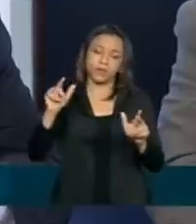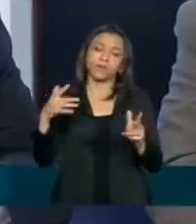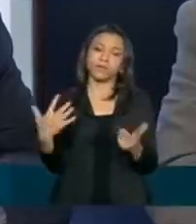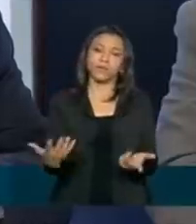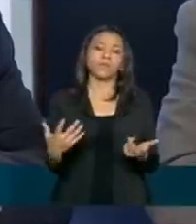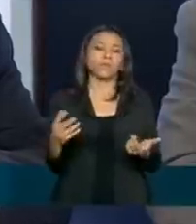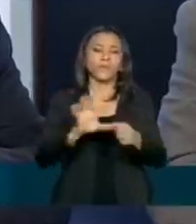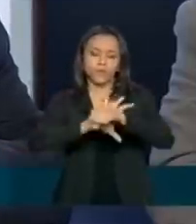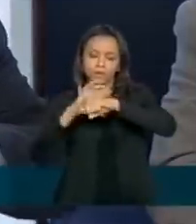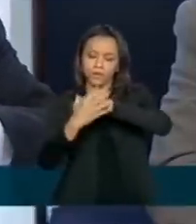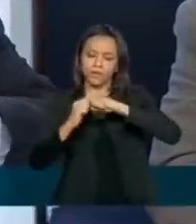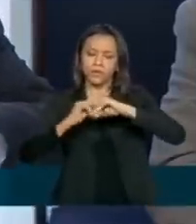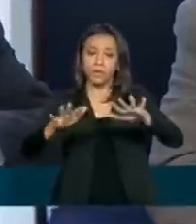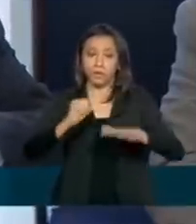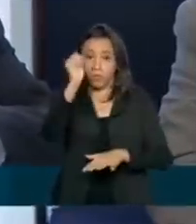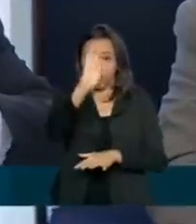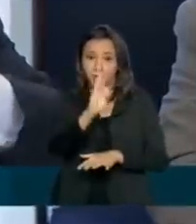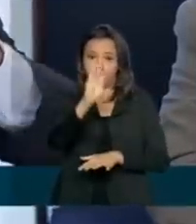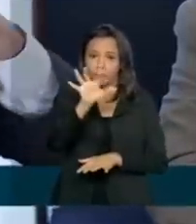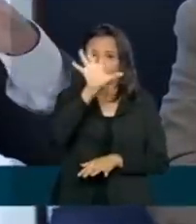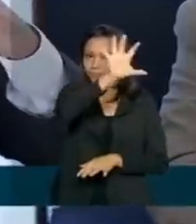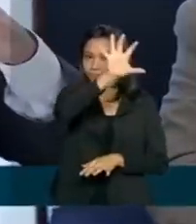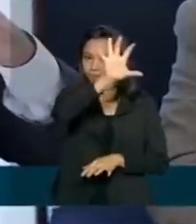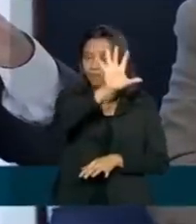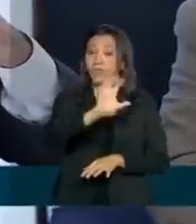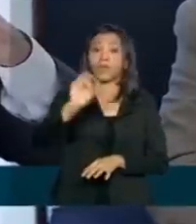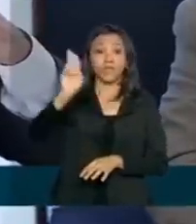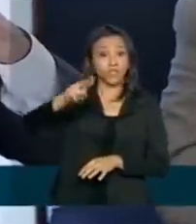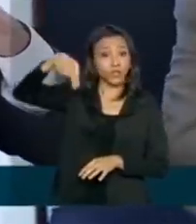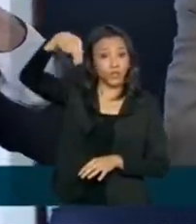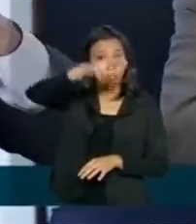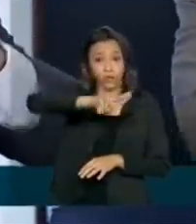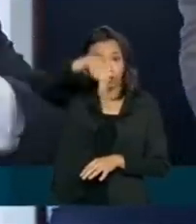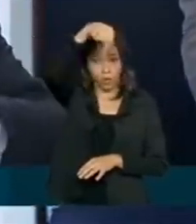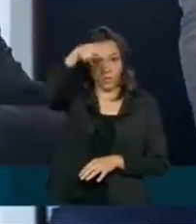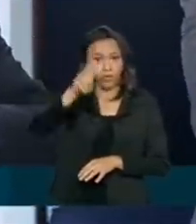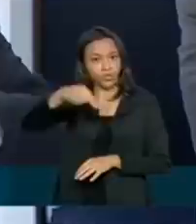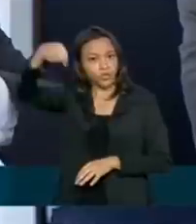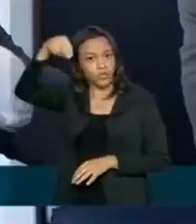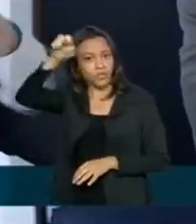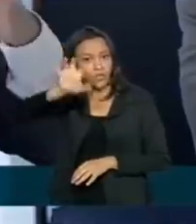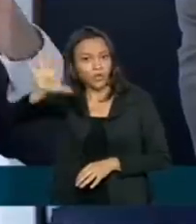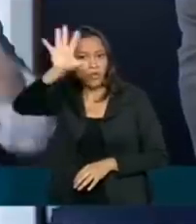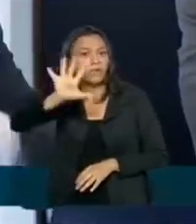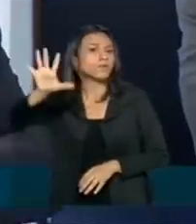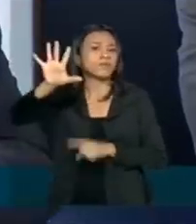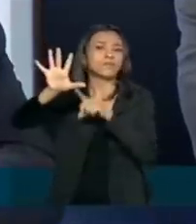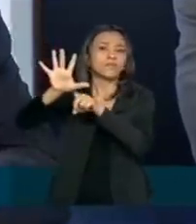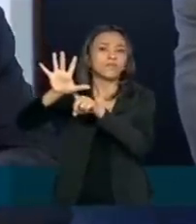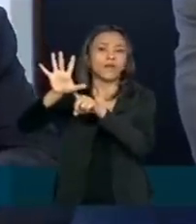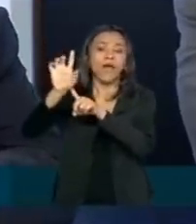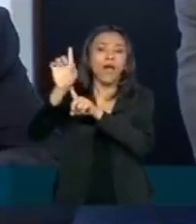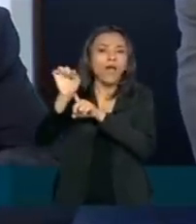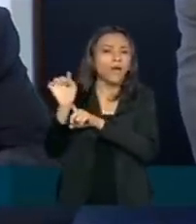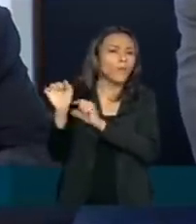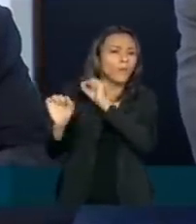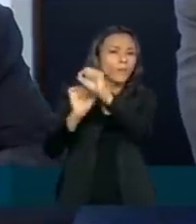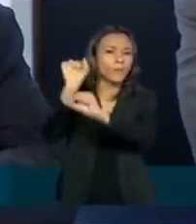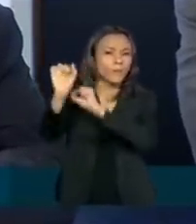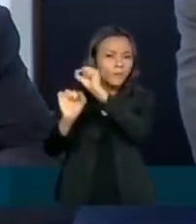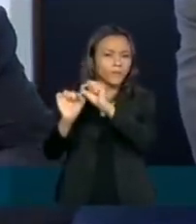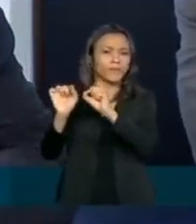nós podemos separar o Brasil em Norte e Nordeste, que é a região que está mais ligada